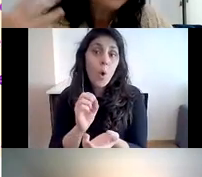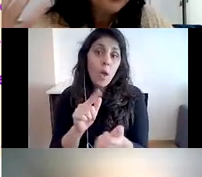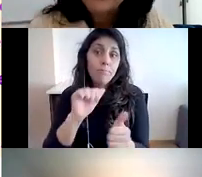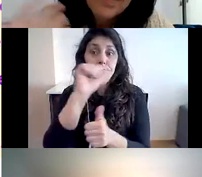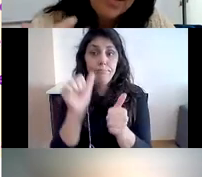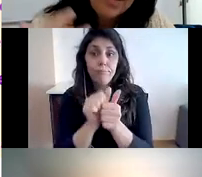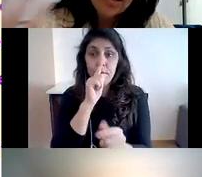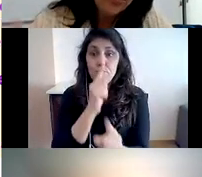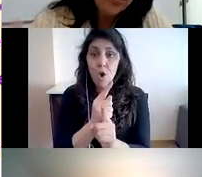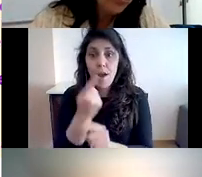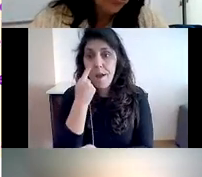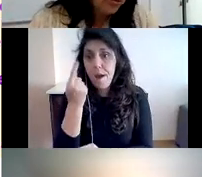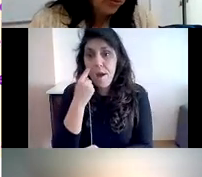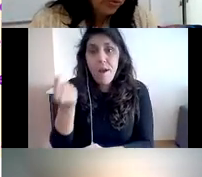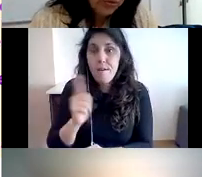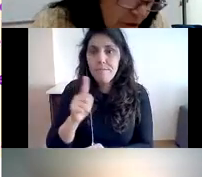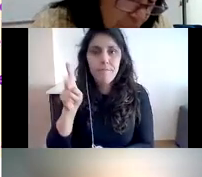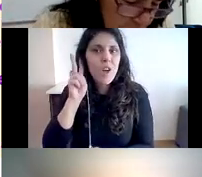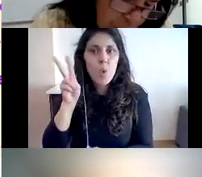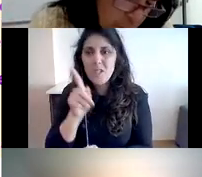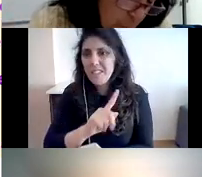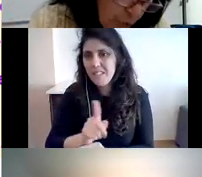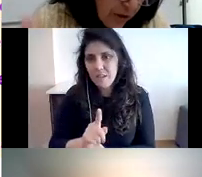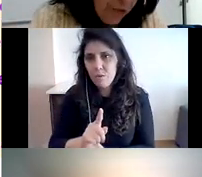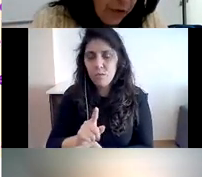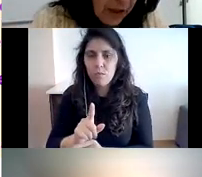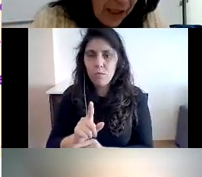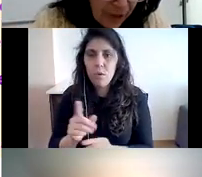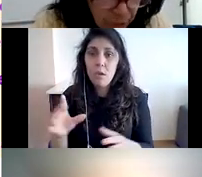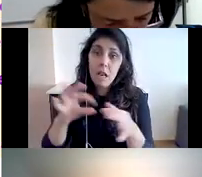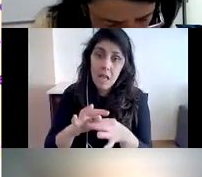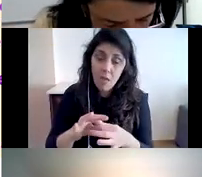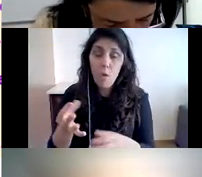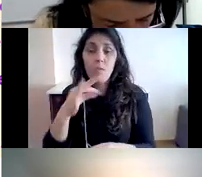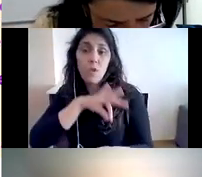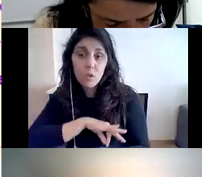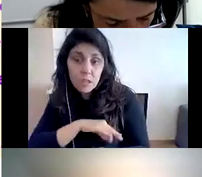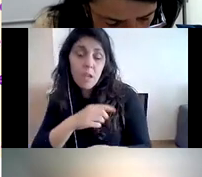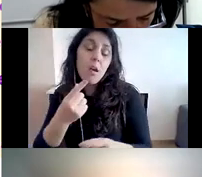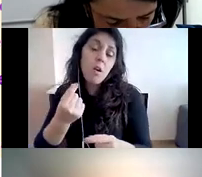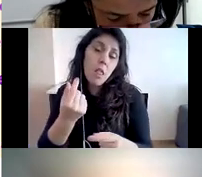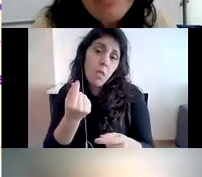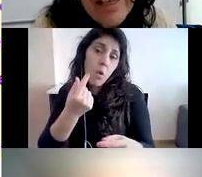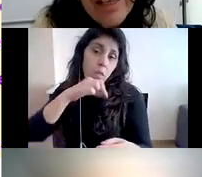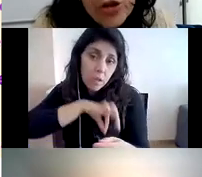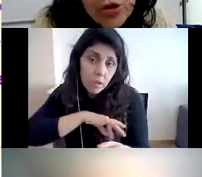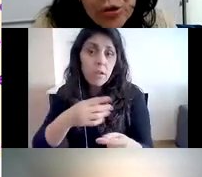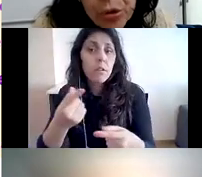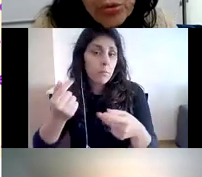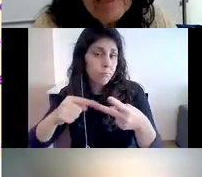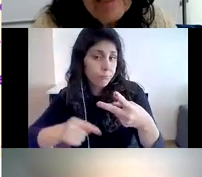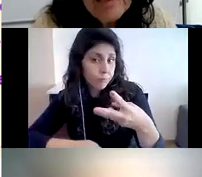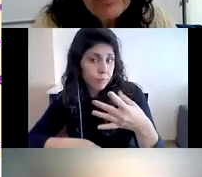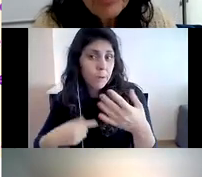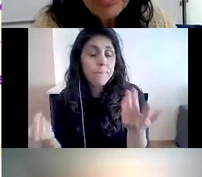de vista do prestígio e da remuneração, para não falar de outros aspectos, é uma realidade